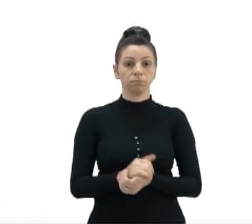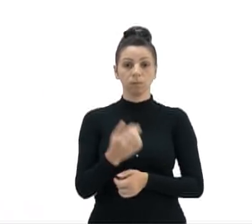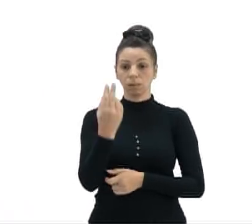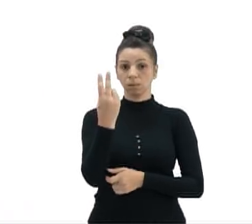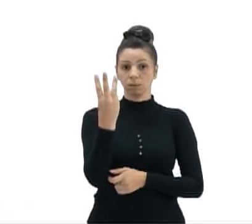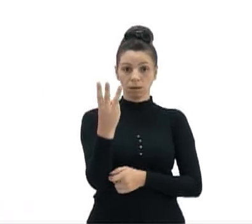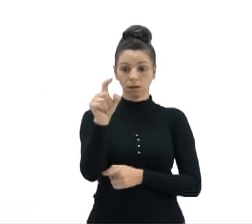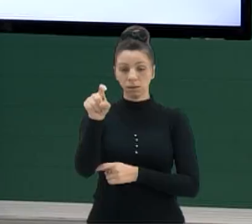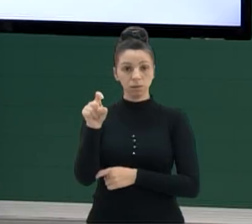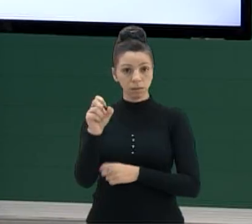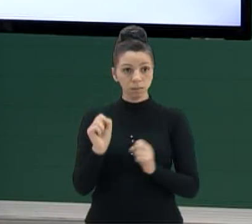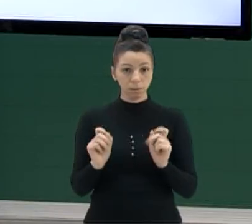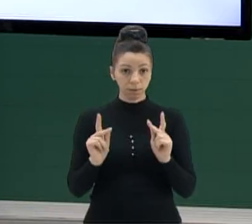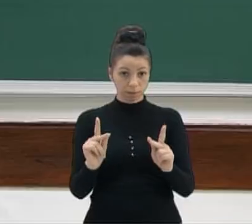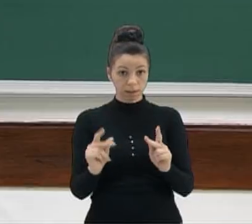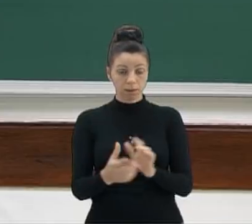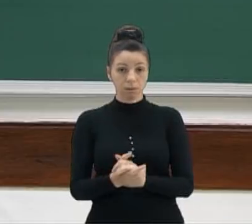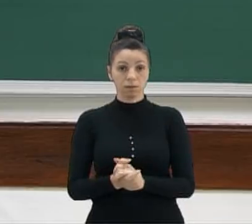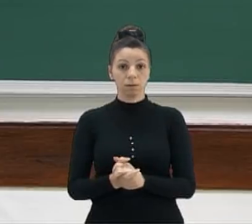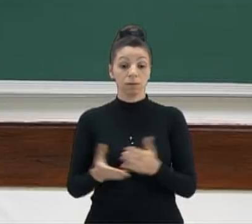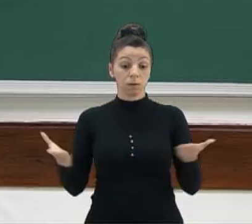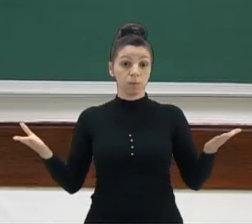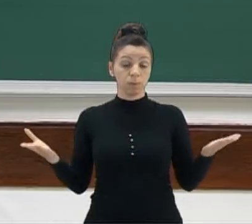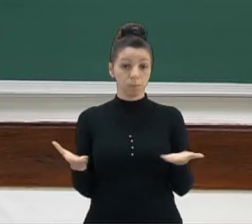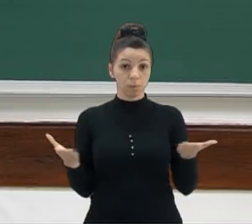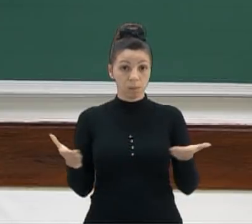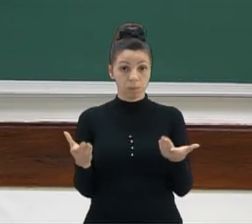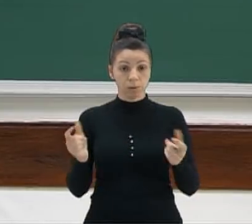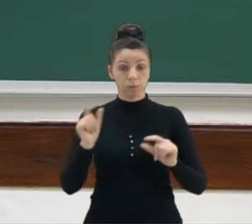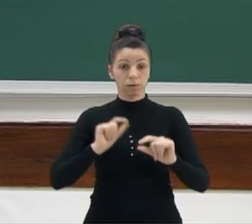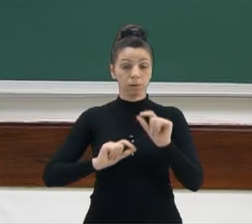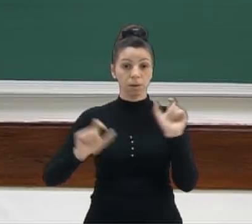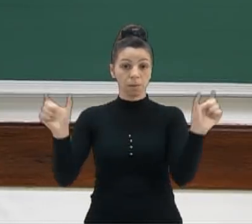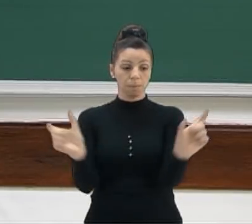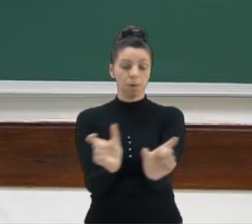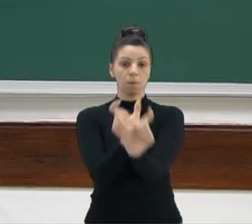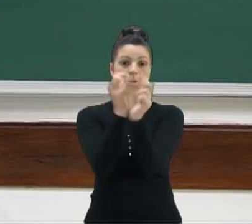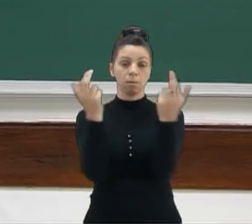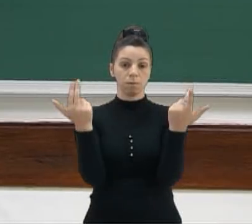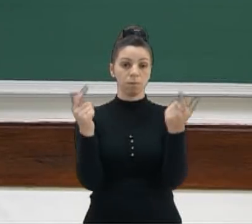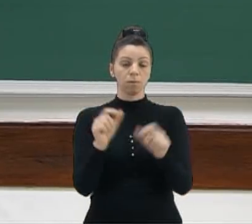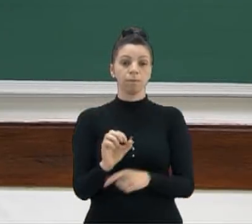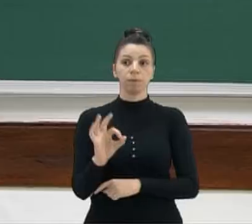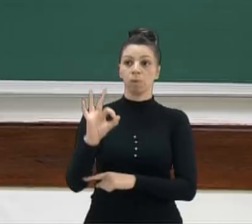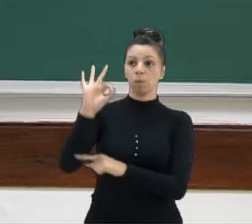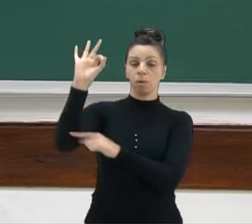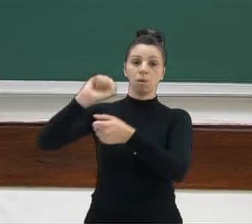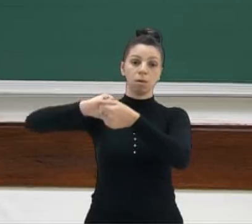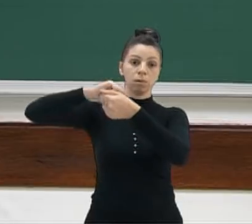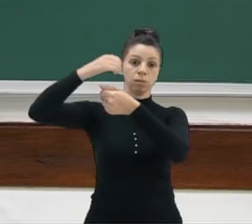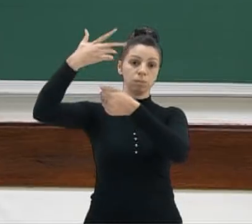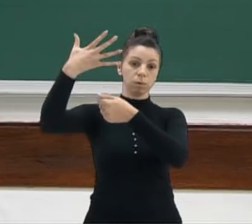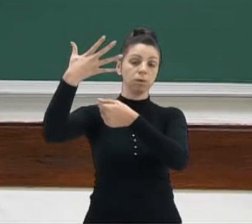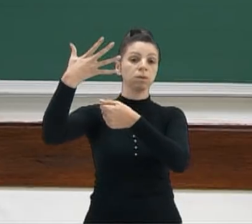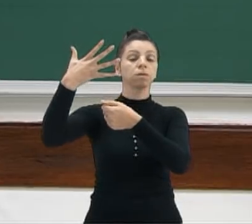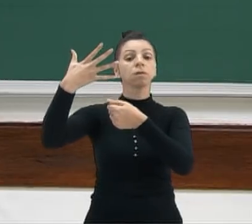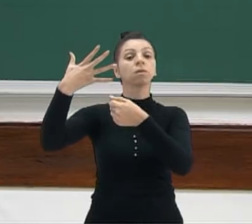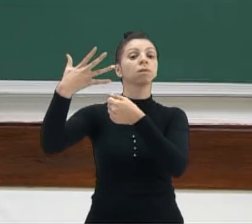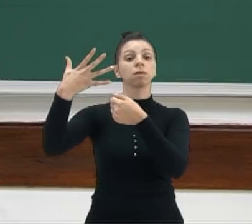3x. Ok? Então, hoje nós vimos monômios semelhantes, nós vimos graus dos monômios e vimos o